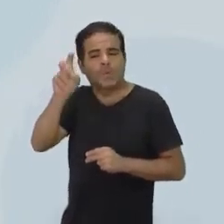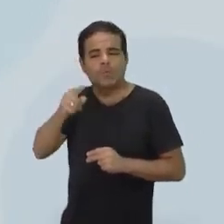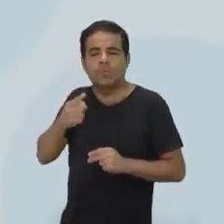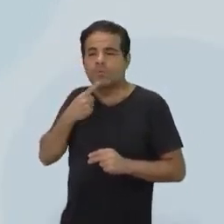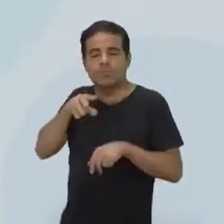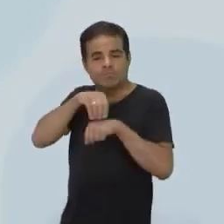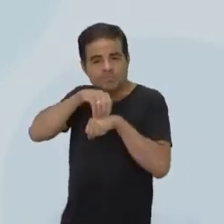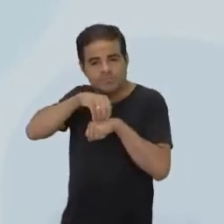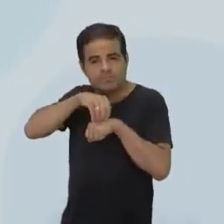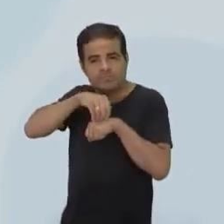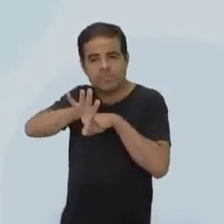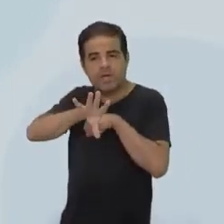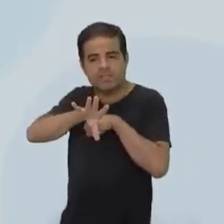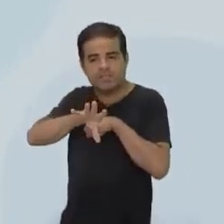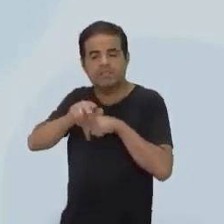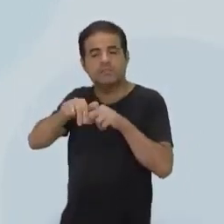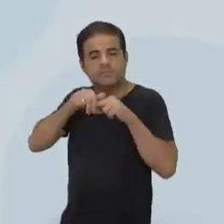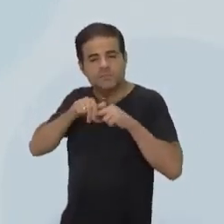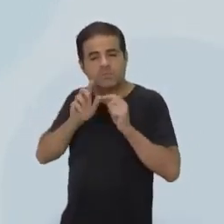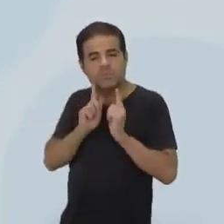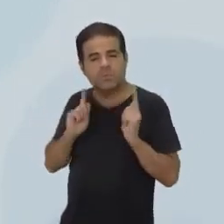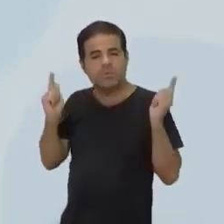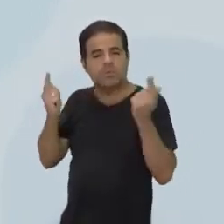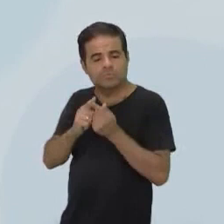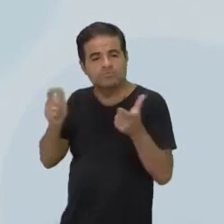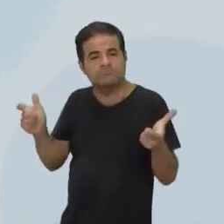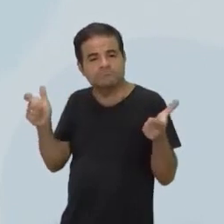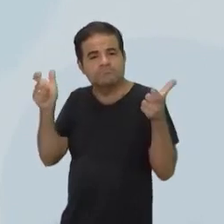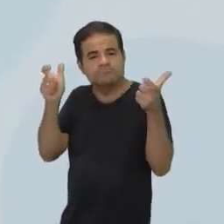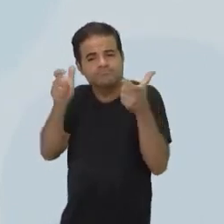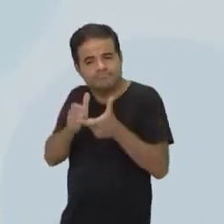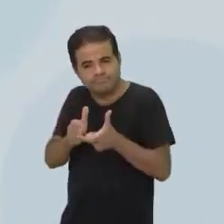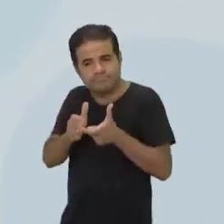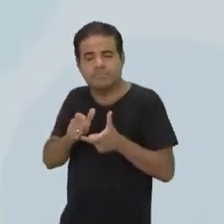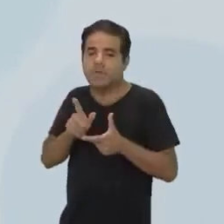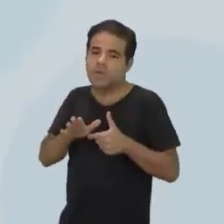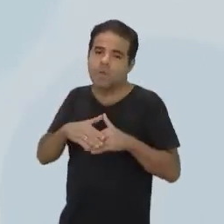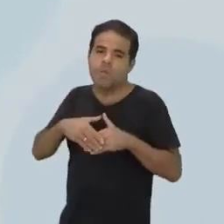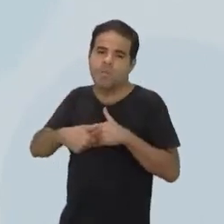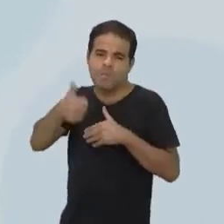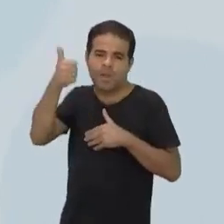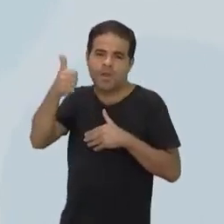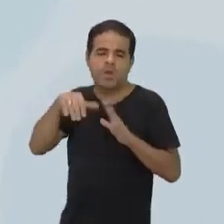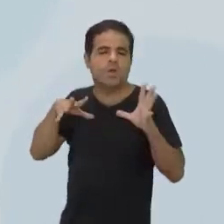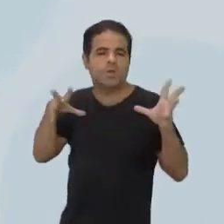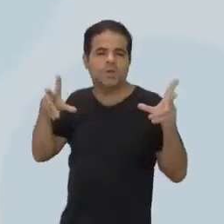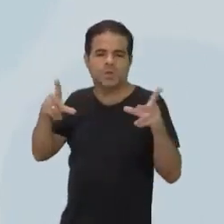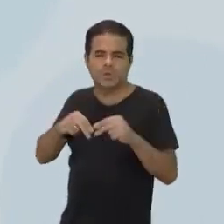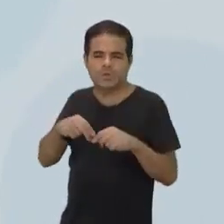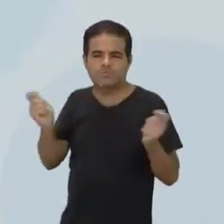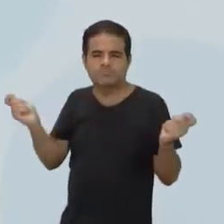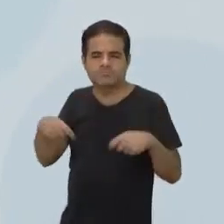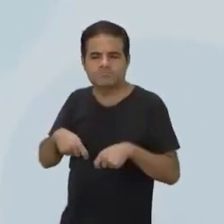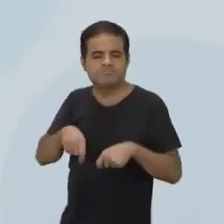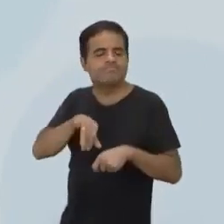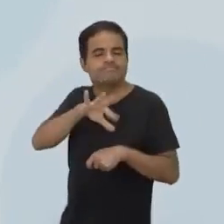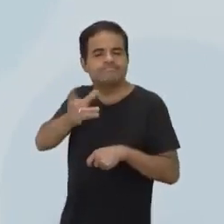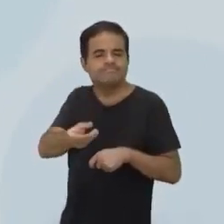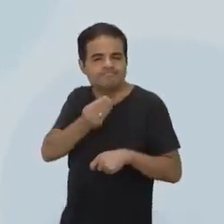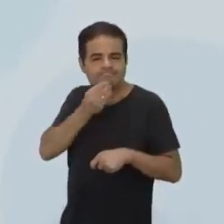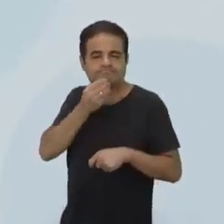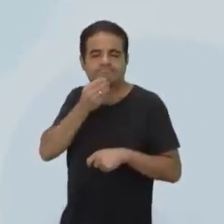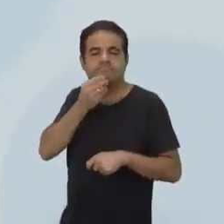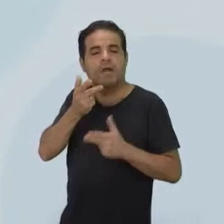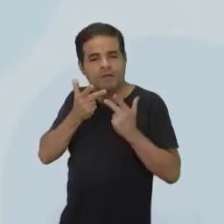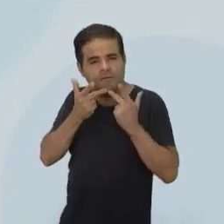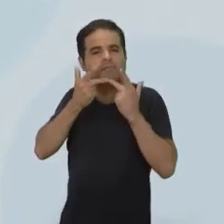gente passa. Então, por isso que grupos menores é o mais adequado para que todos tenham a sua oportunidade de